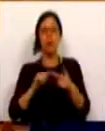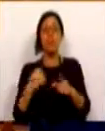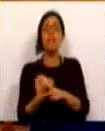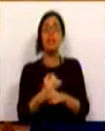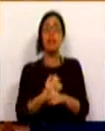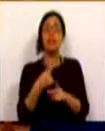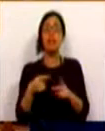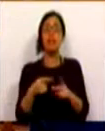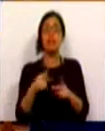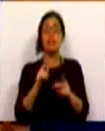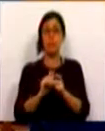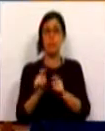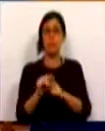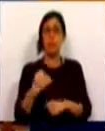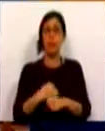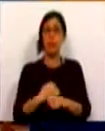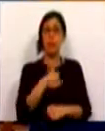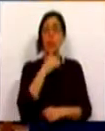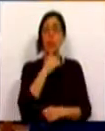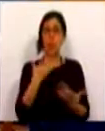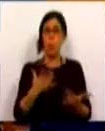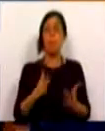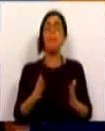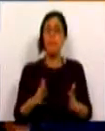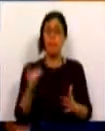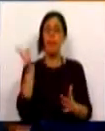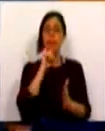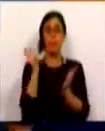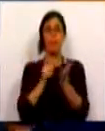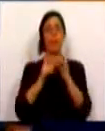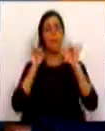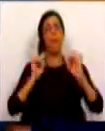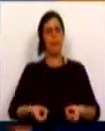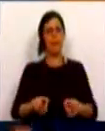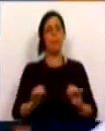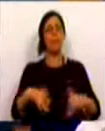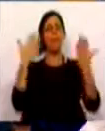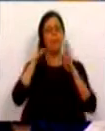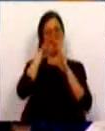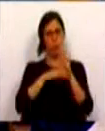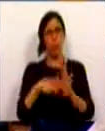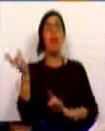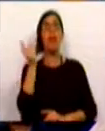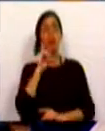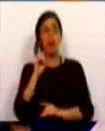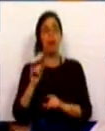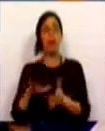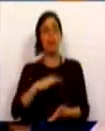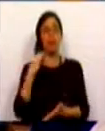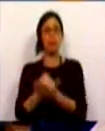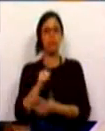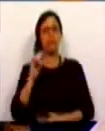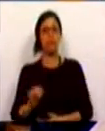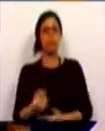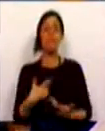serviço beneficiador da prestação do trabalho. Fixou-se uma data de início para o início do programa e uma data para a sua conclusão.